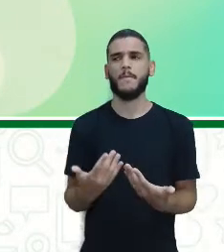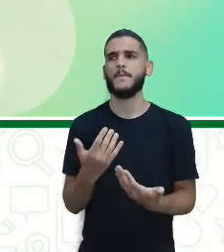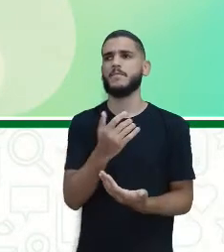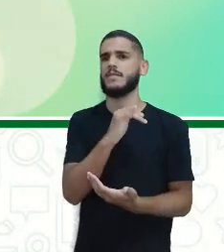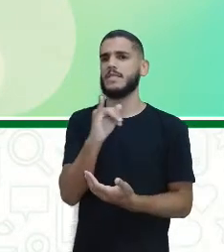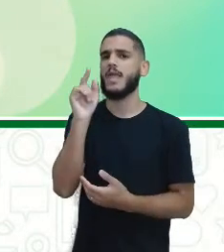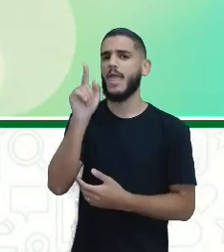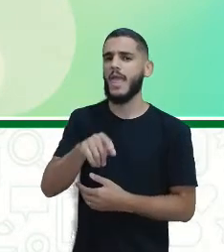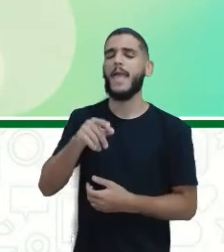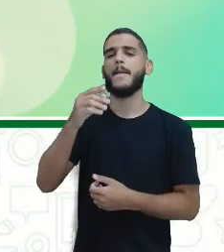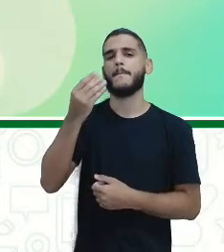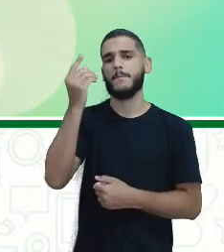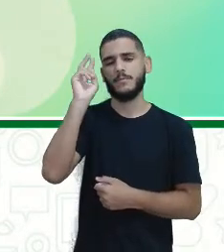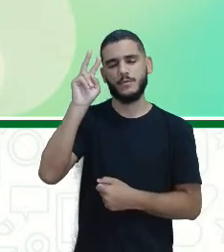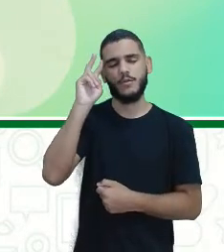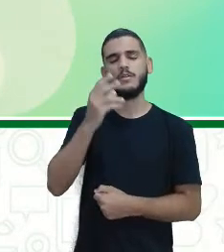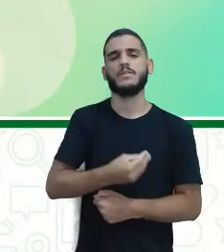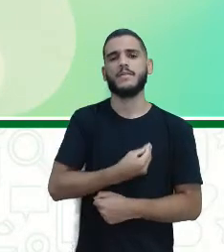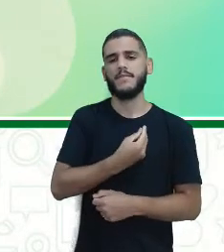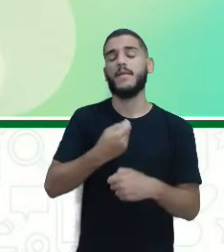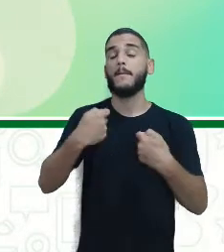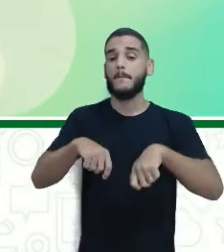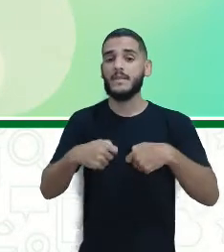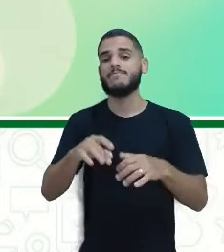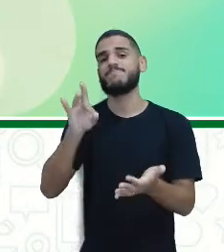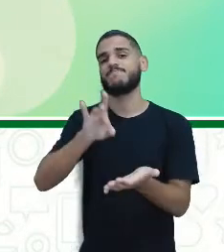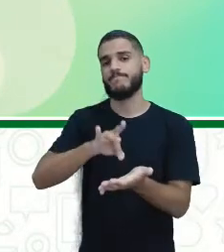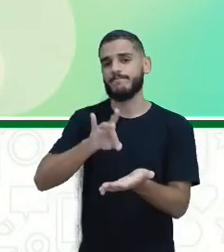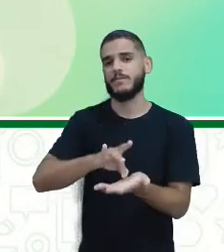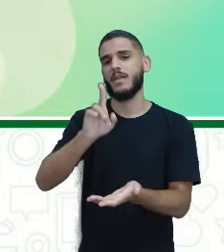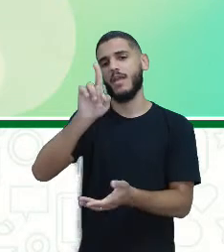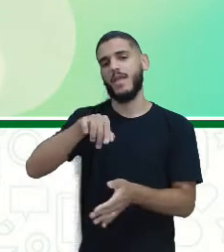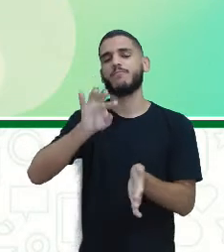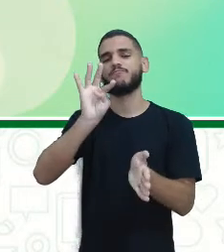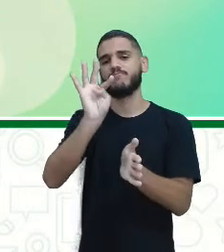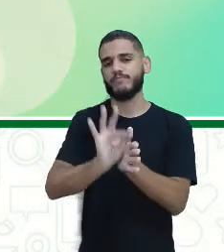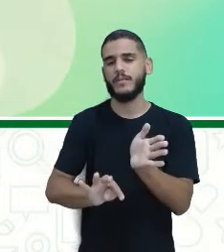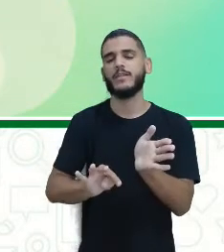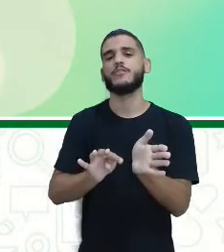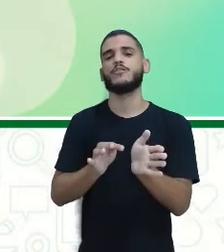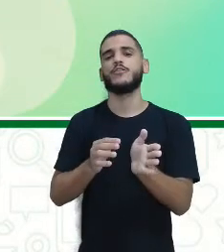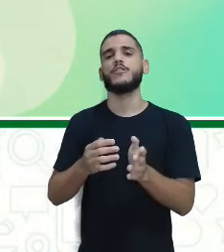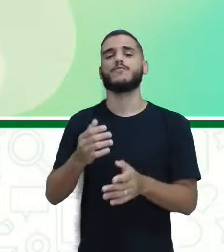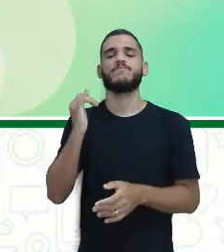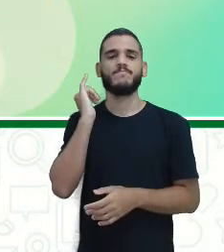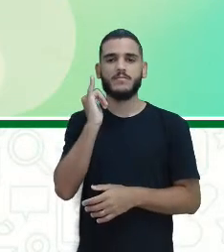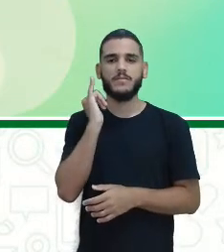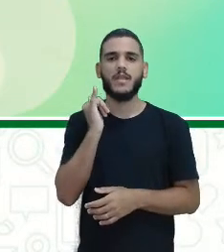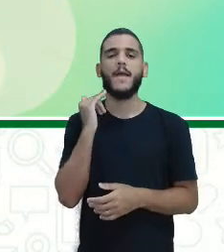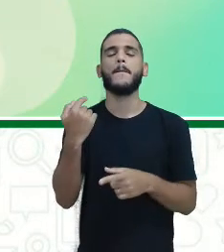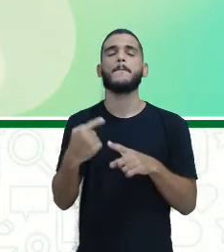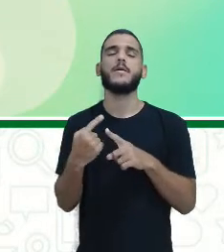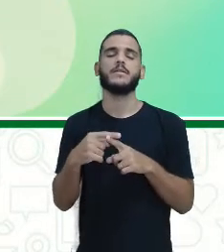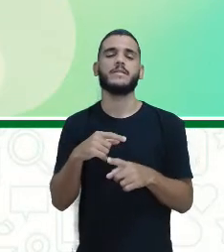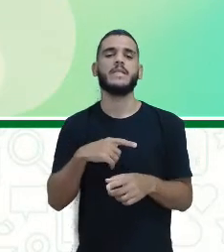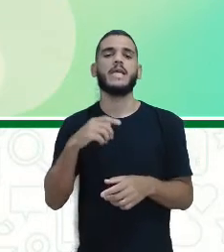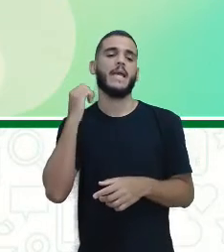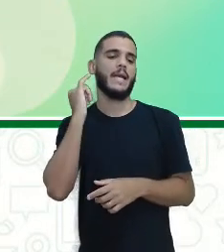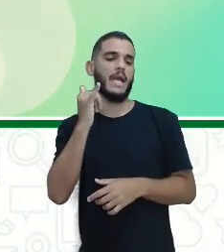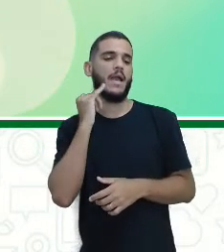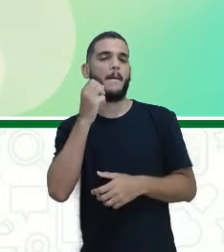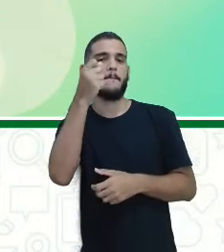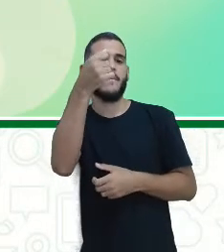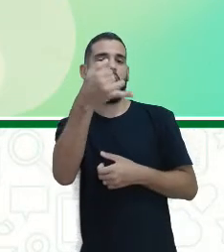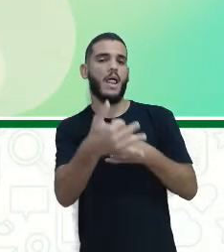ser biografia, tem que ser fatos verídicos. É um texto narrativo porque está fazendo a narração, a contação